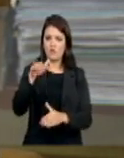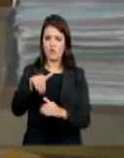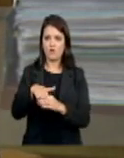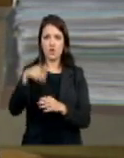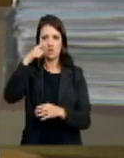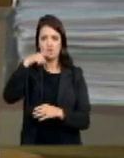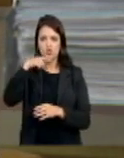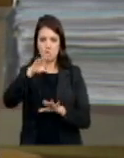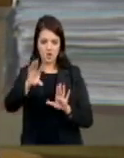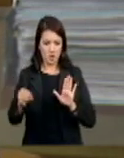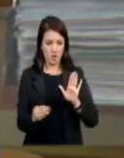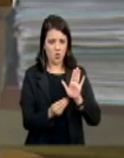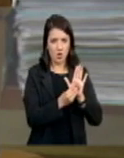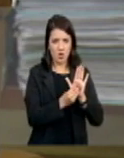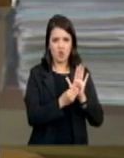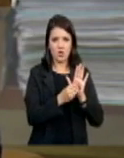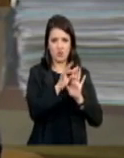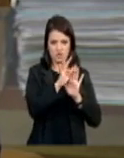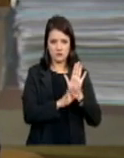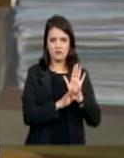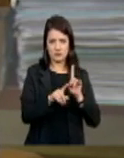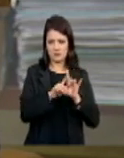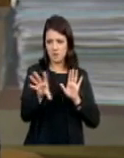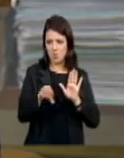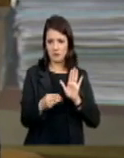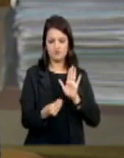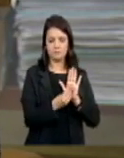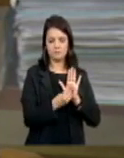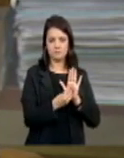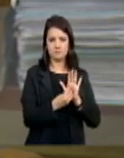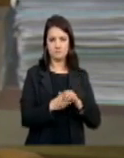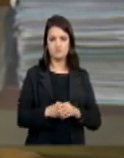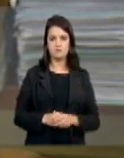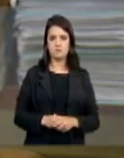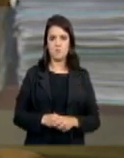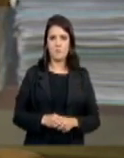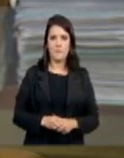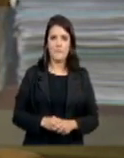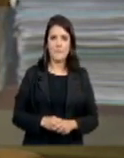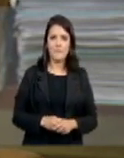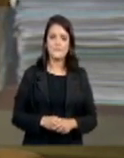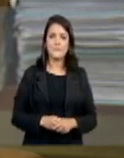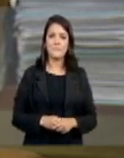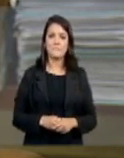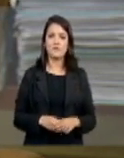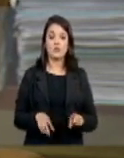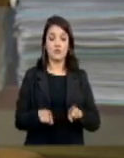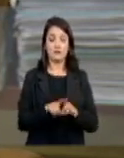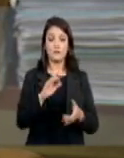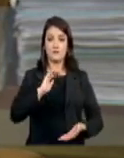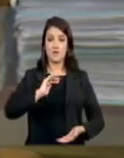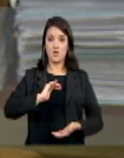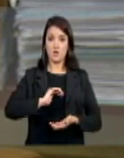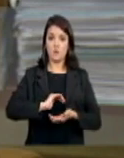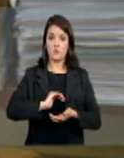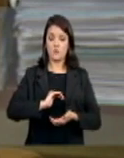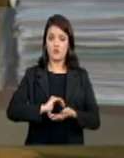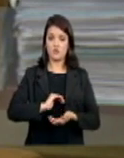mendes a esse respeito nesse julgamento em p&d ensinar ainda que o supremo tribunal federal